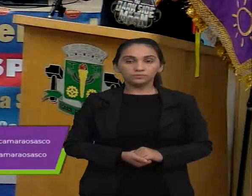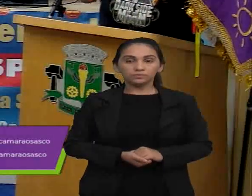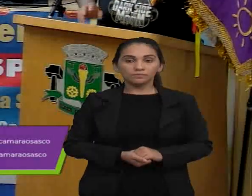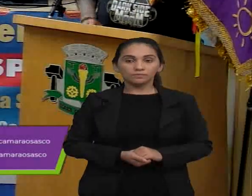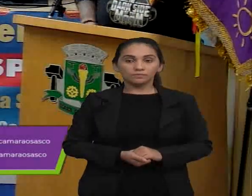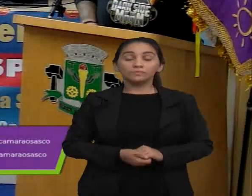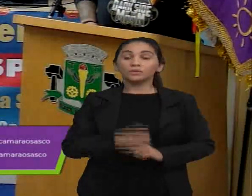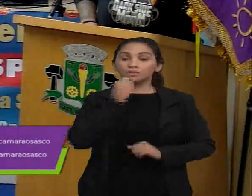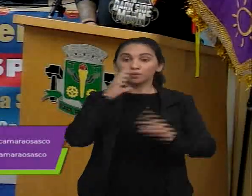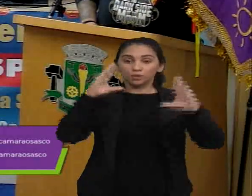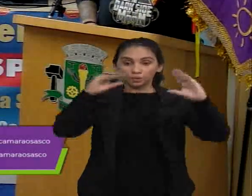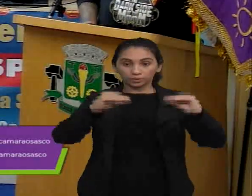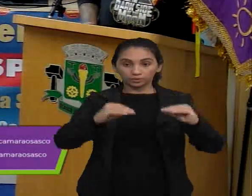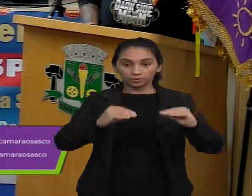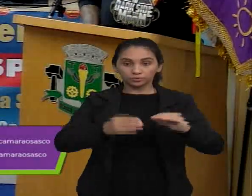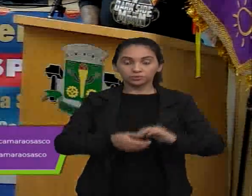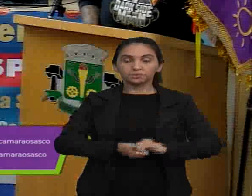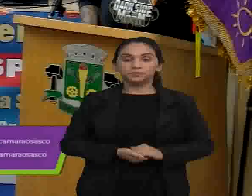Boa noite.